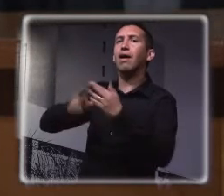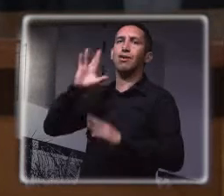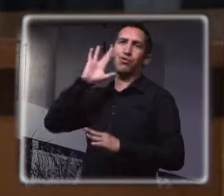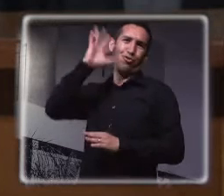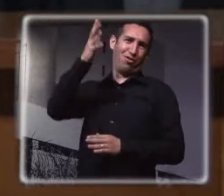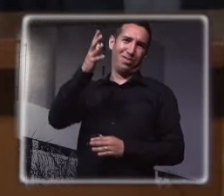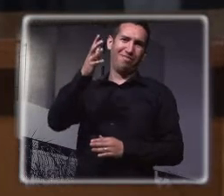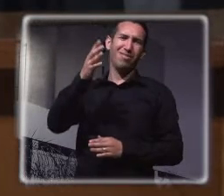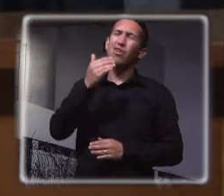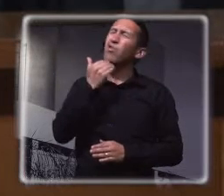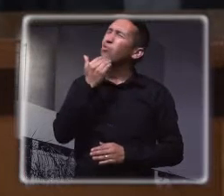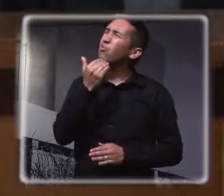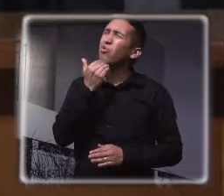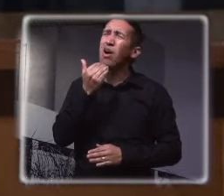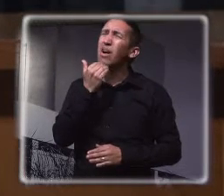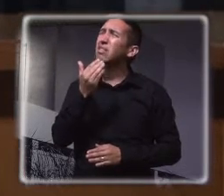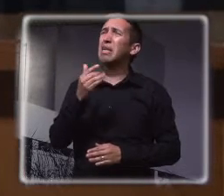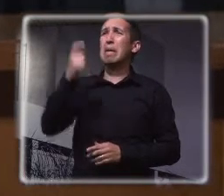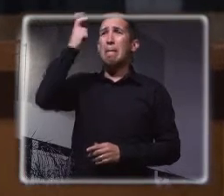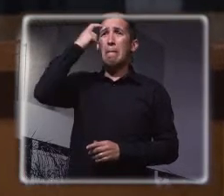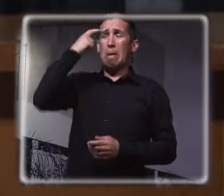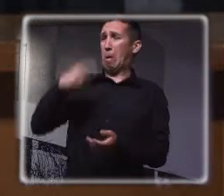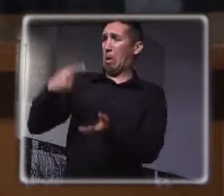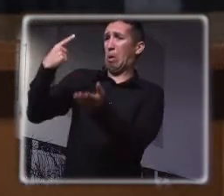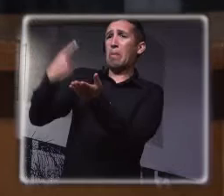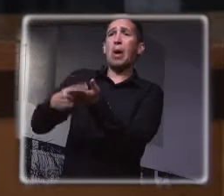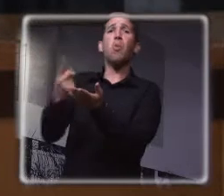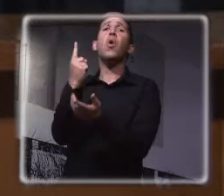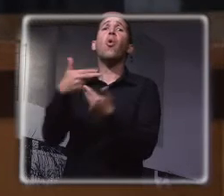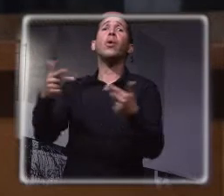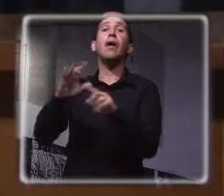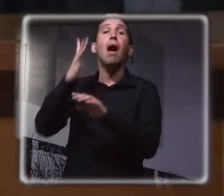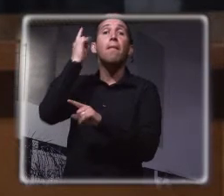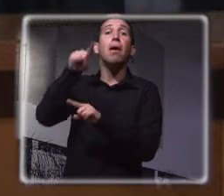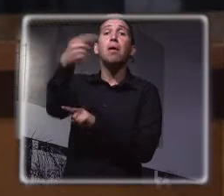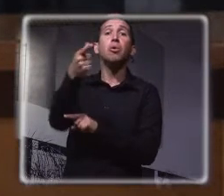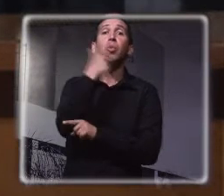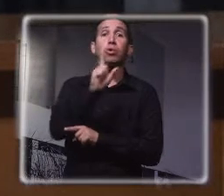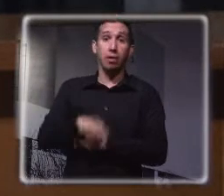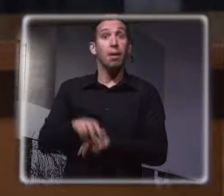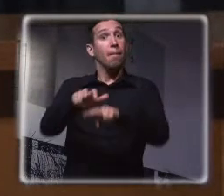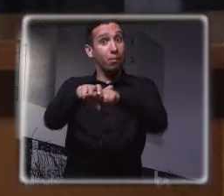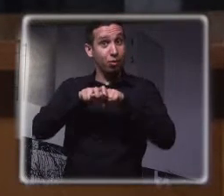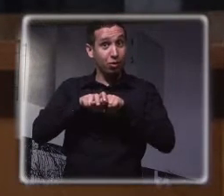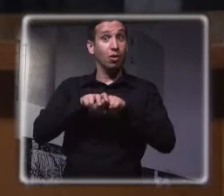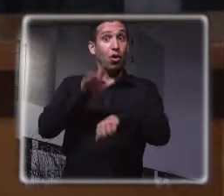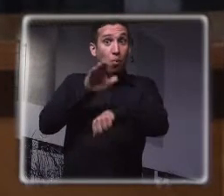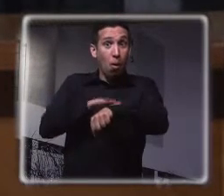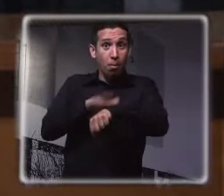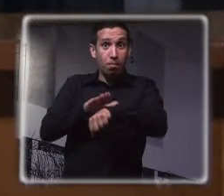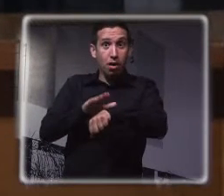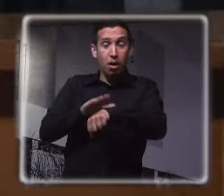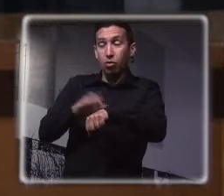Não adianta elaborar, trabalhar um acordo que venha amanhã depois ser descumprido. É por isso que, quando se chega na fase de